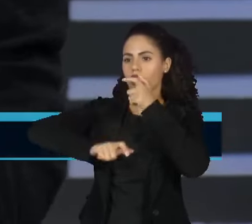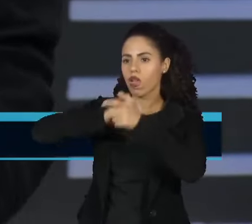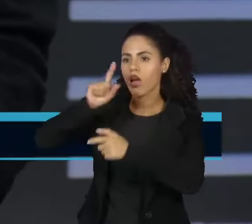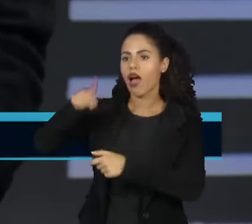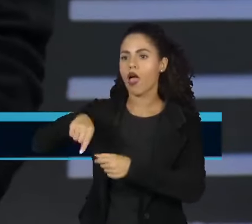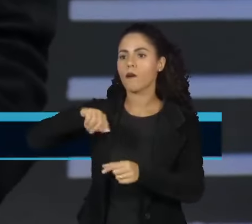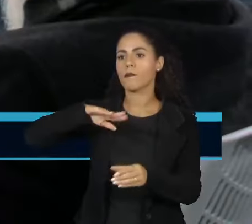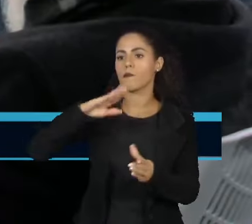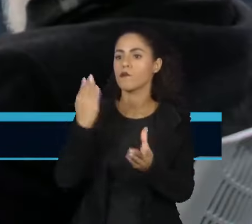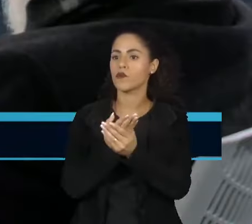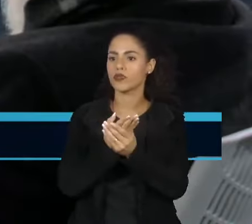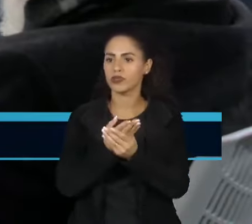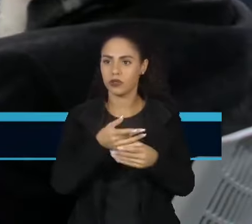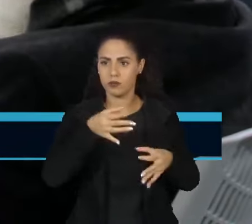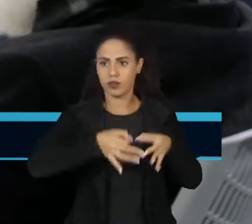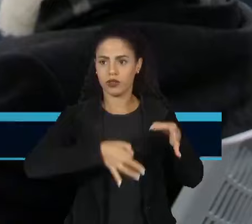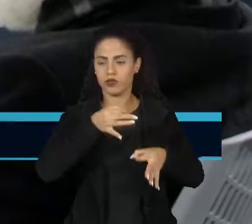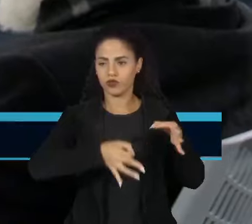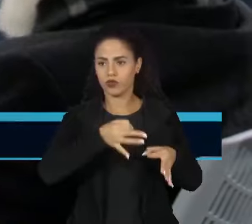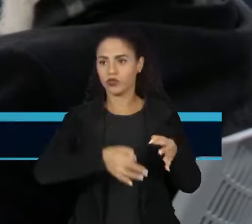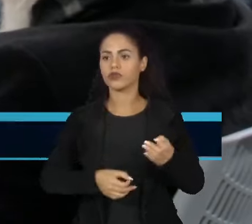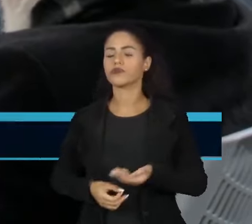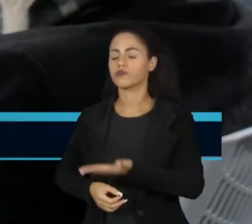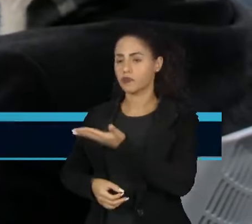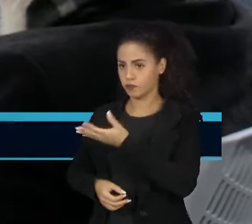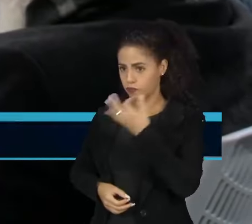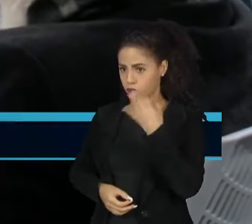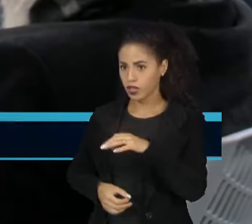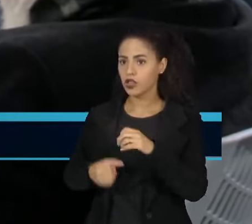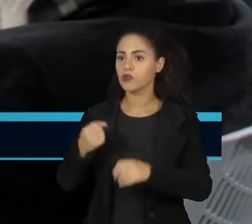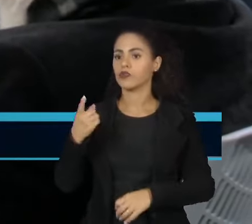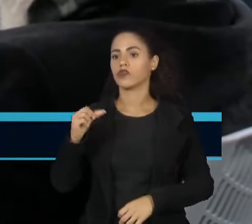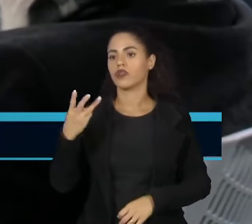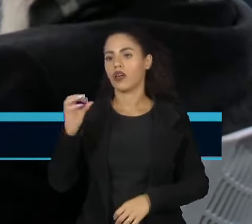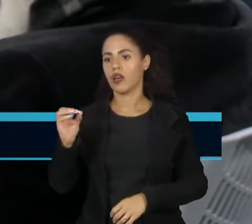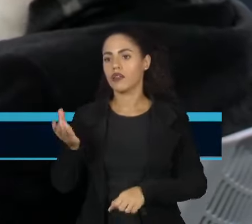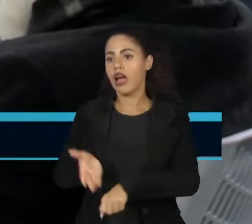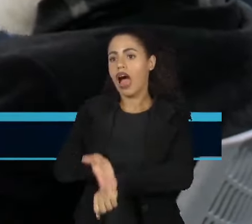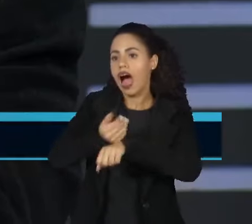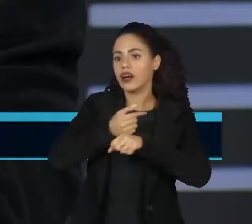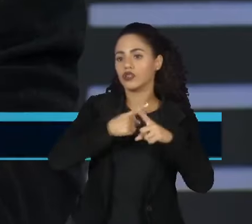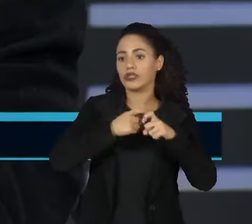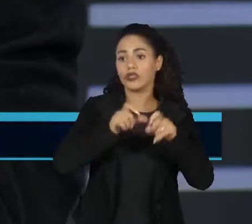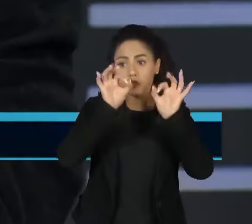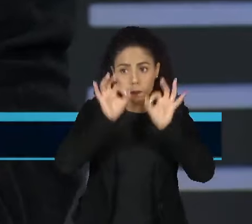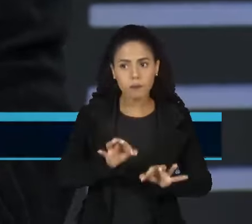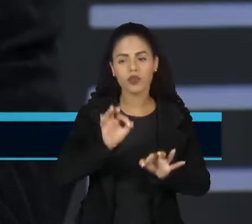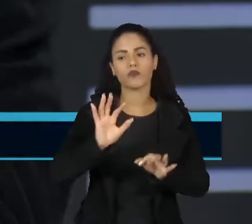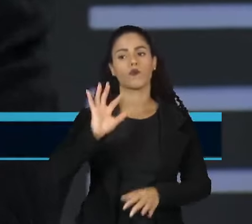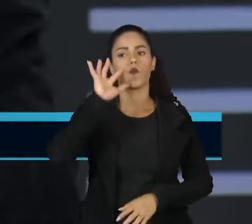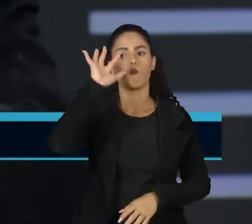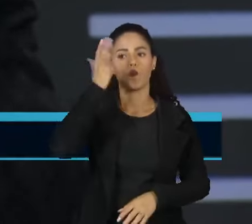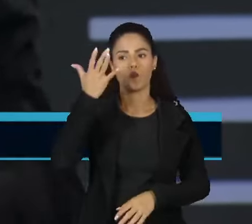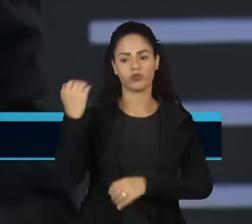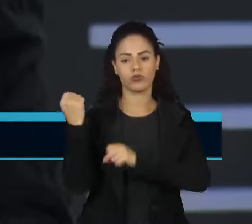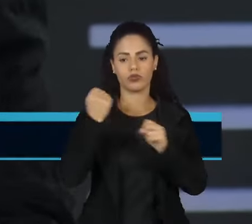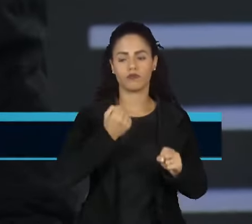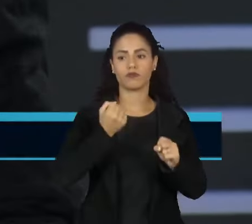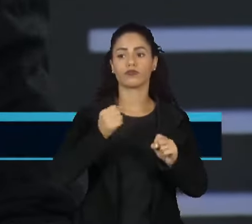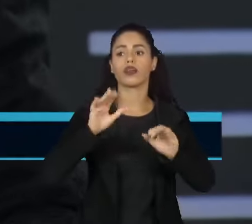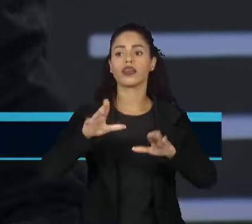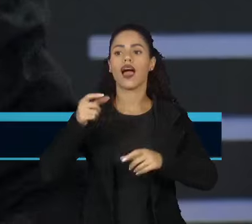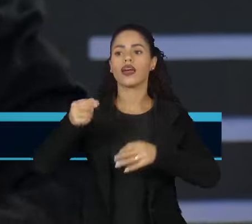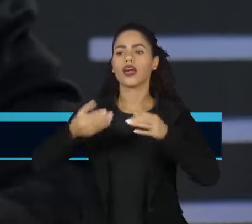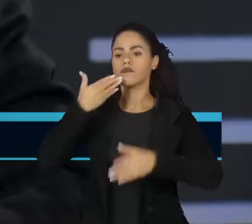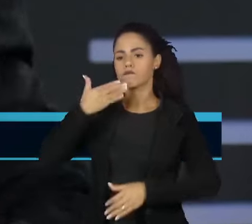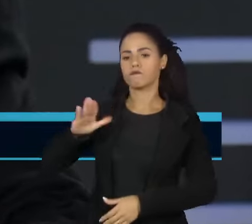processados pela justiça da República de Weimar, isso anos 30, antes do nazismo chegar ao poder, e o julgamento